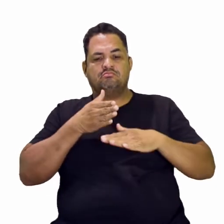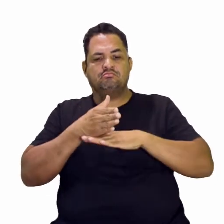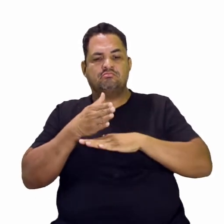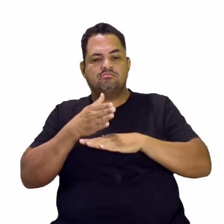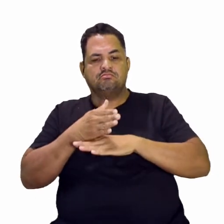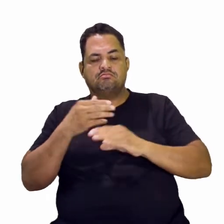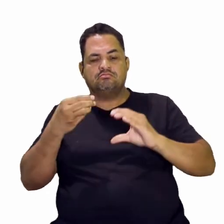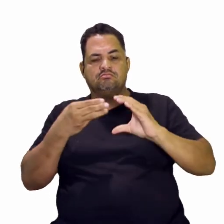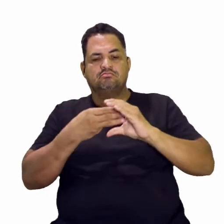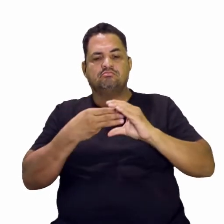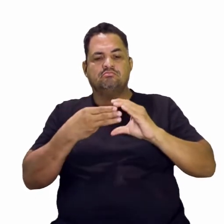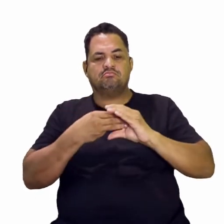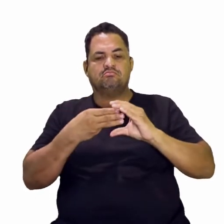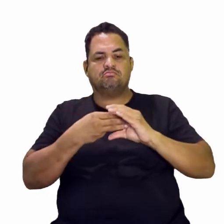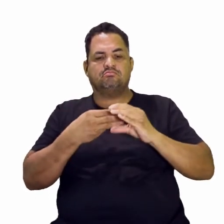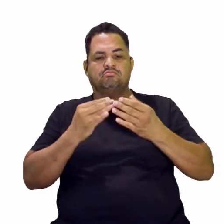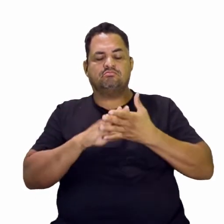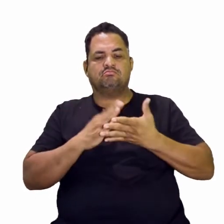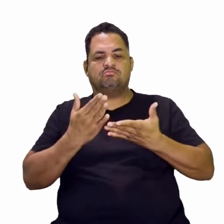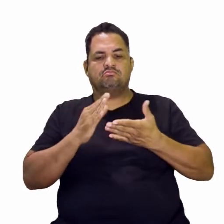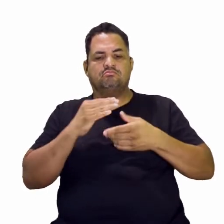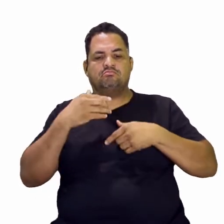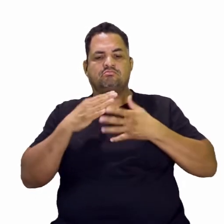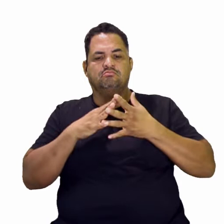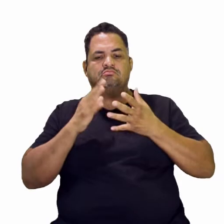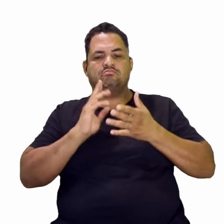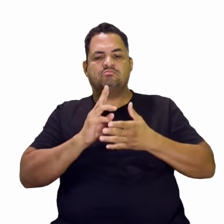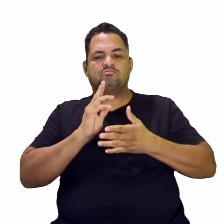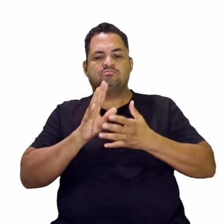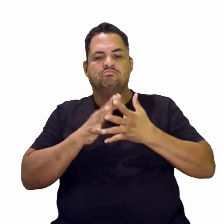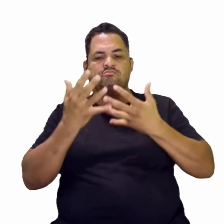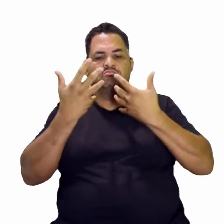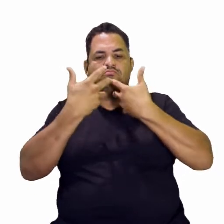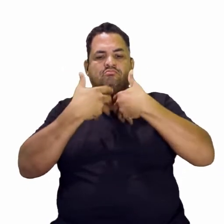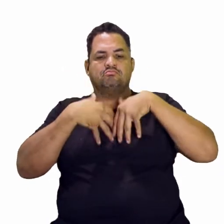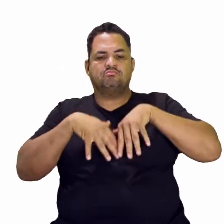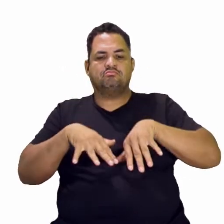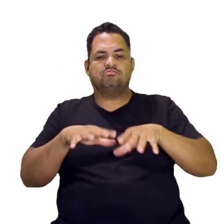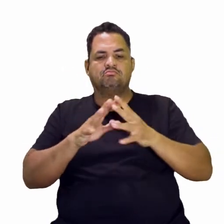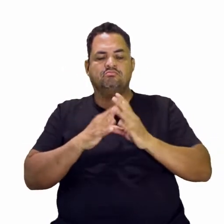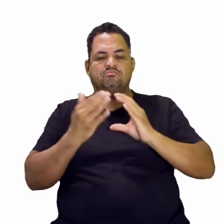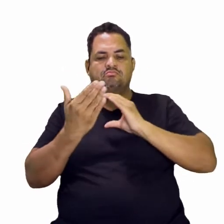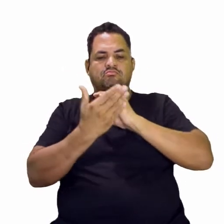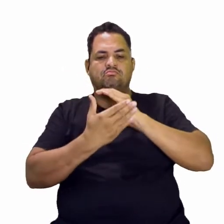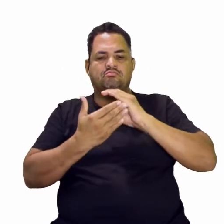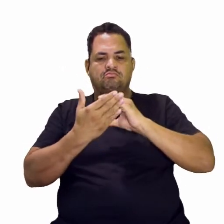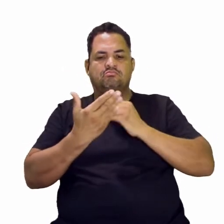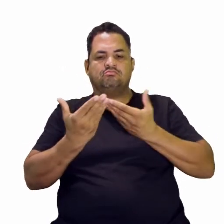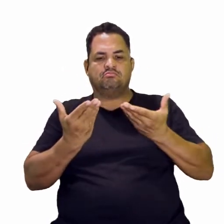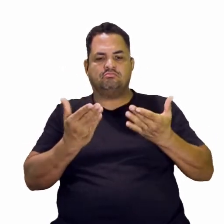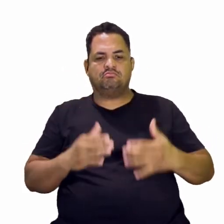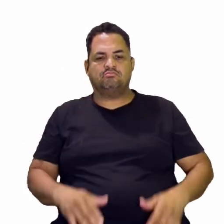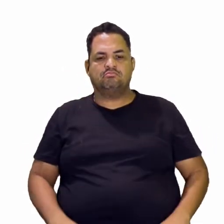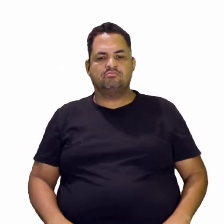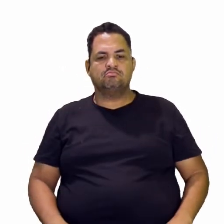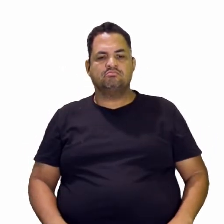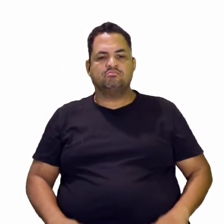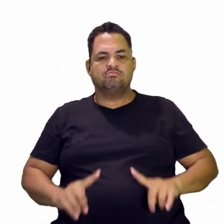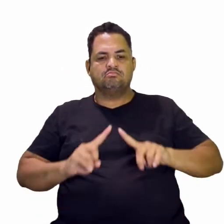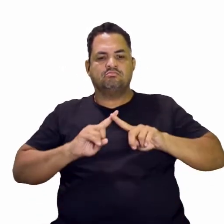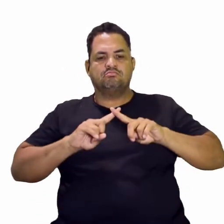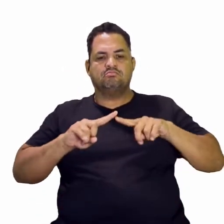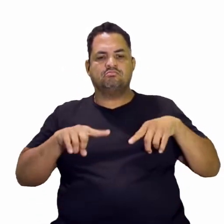às nossas células, onde os processos metabólicos vão estar acontecendo, os carboidratos ganham nessa situação, tá bom?